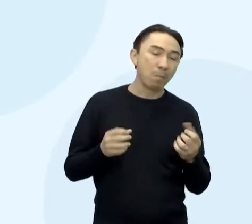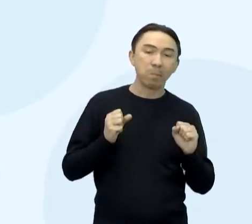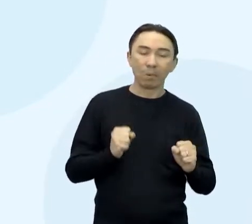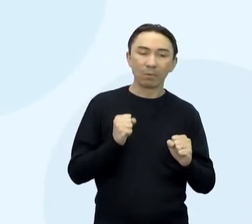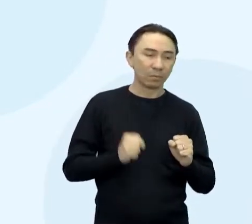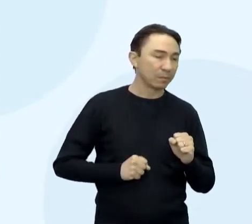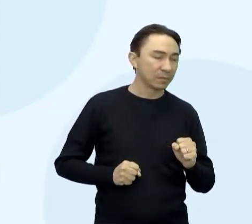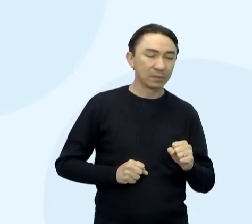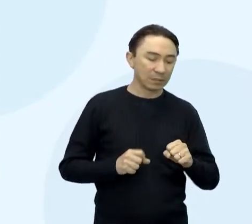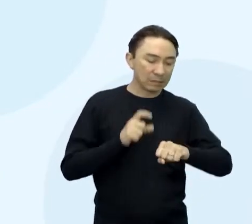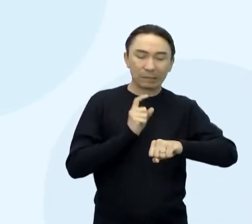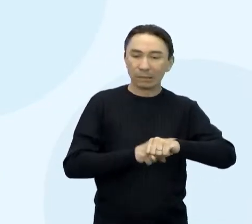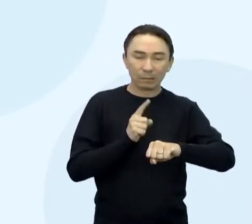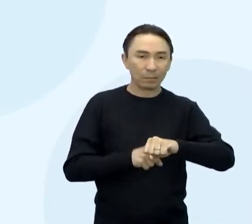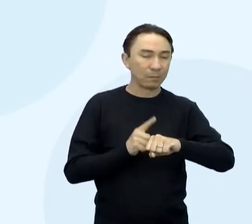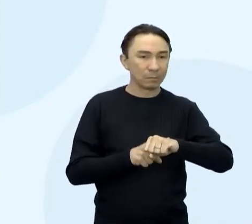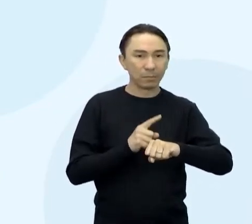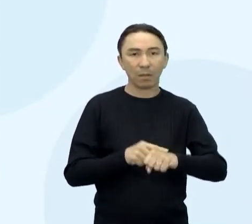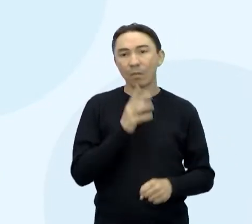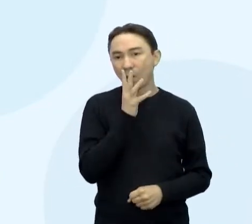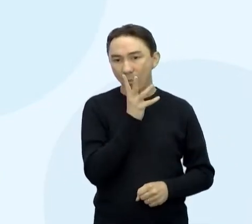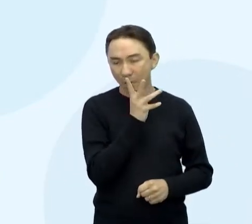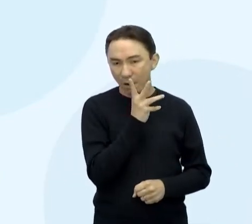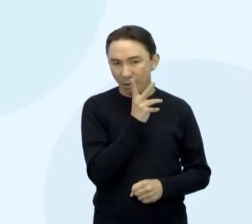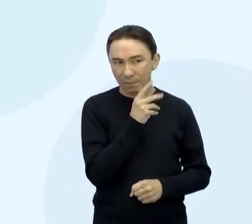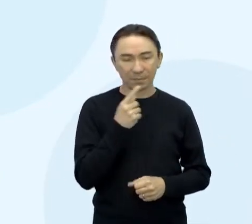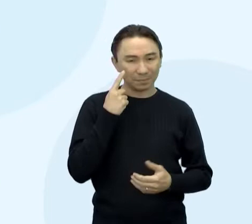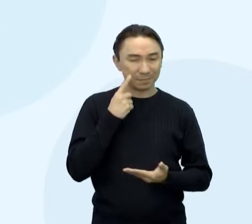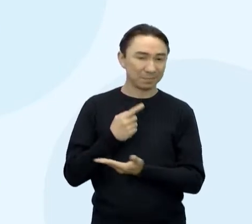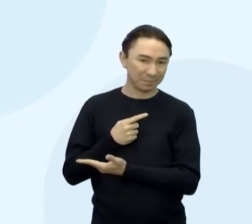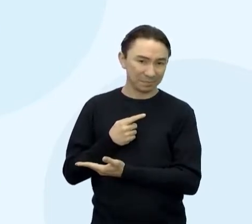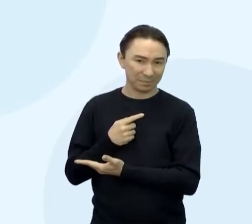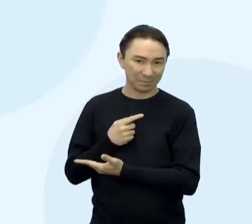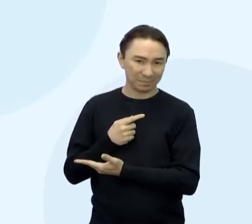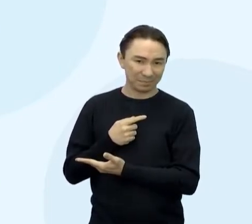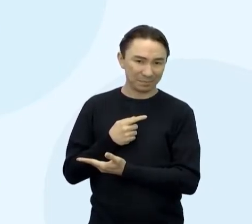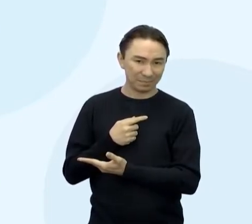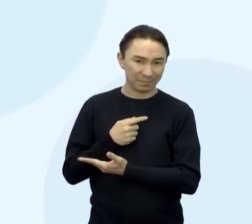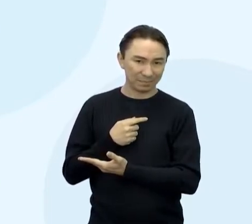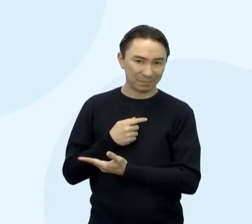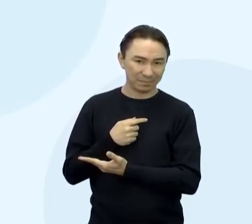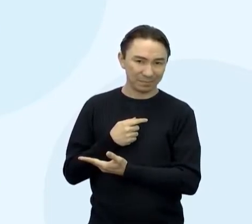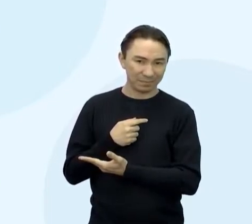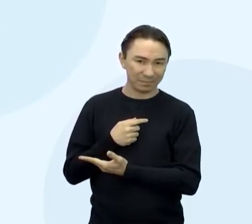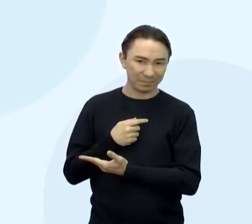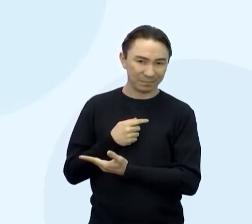Não é verdade? Ó? Ela vai aparecer de novo para você, ó.